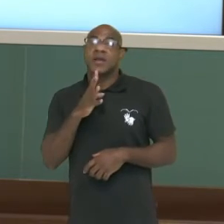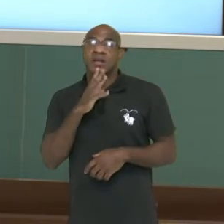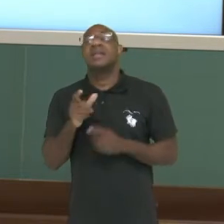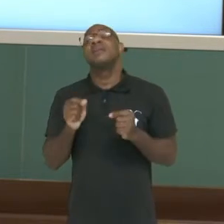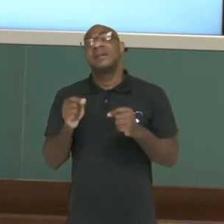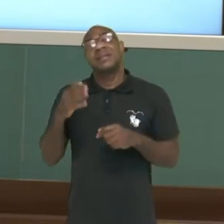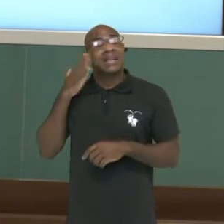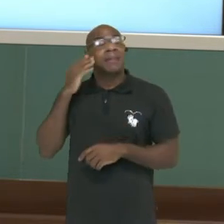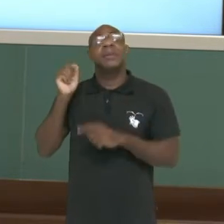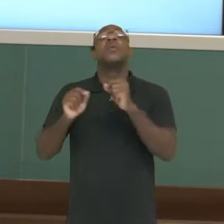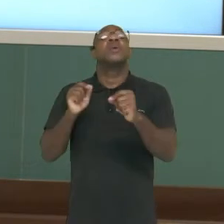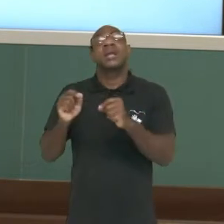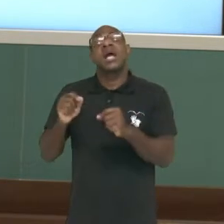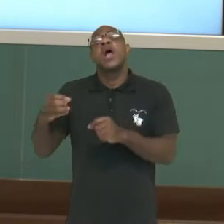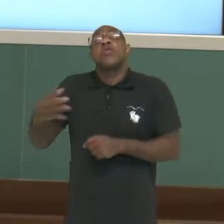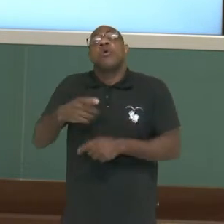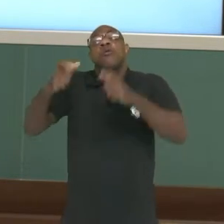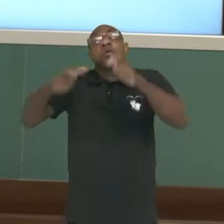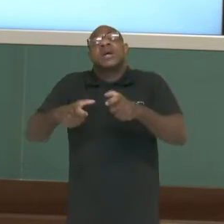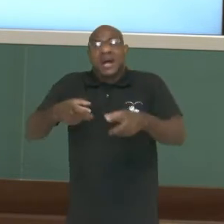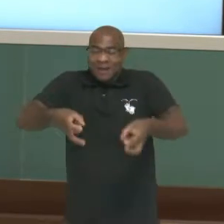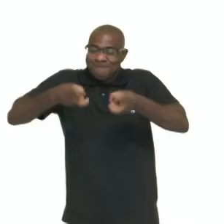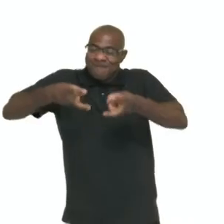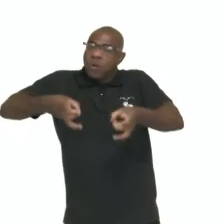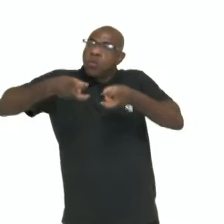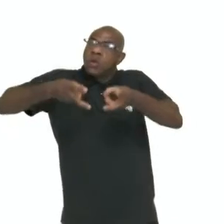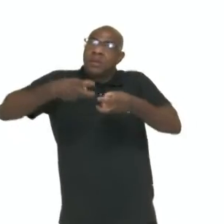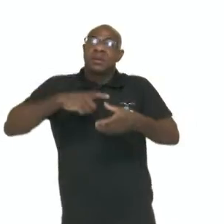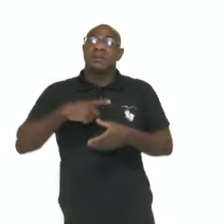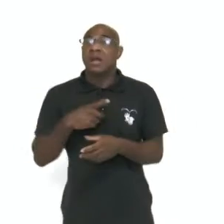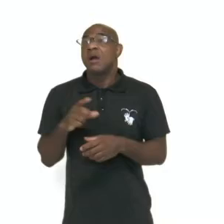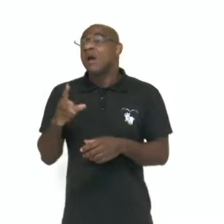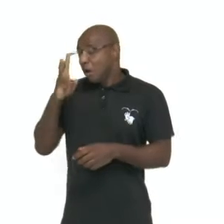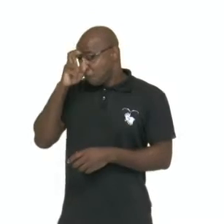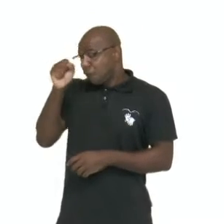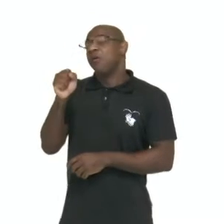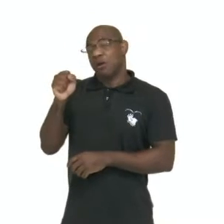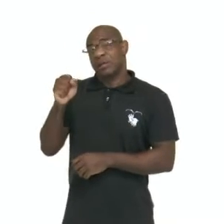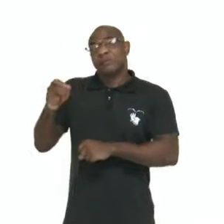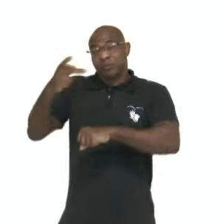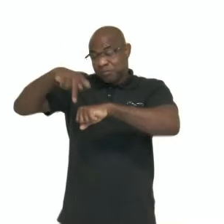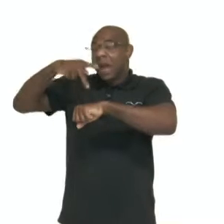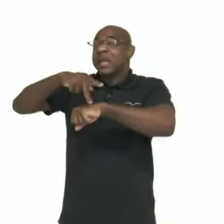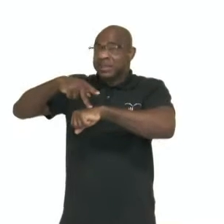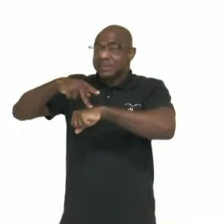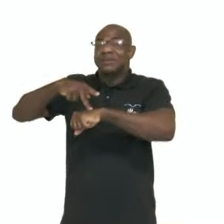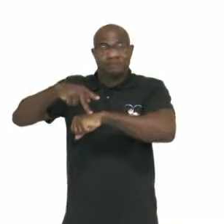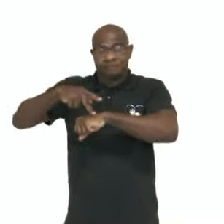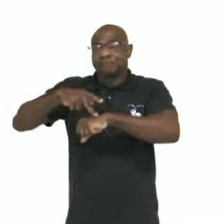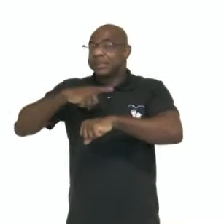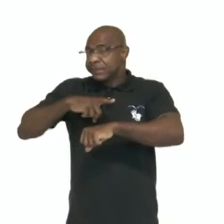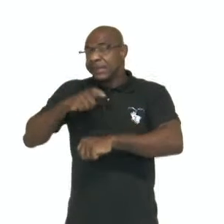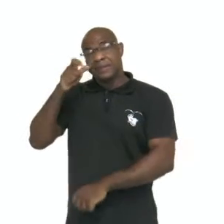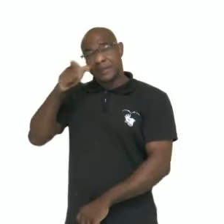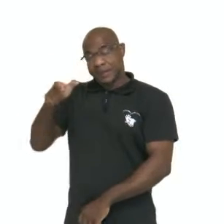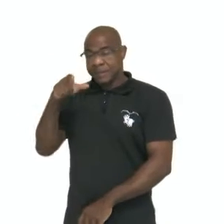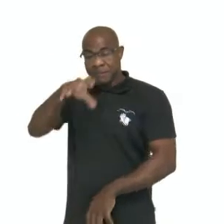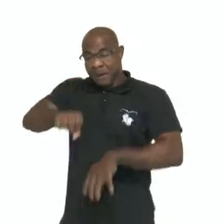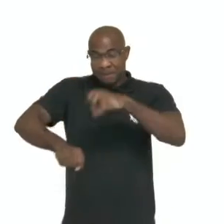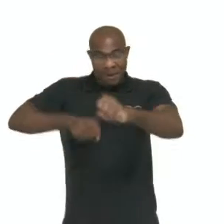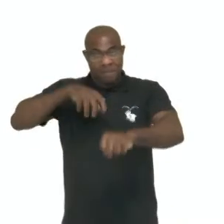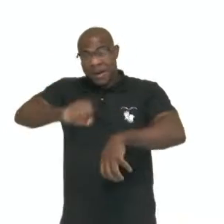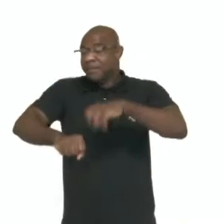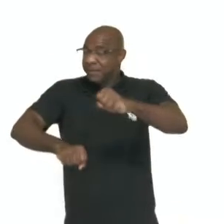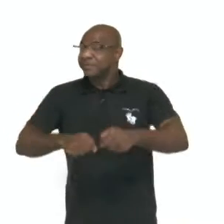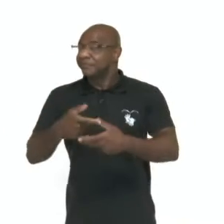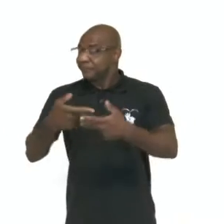exploração, que elas podem então alterar a relação de forças dos países, né, no cenário internacional. Os governos